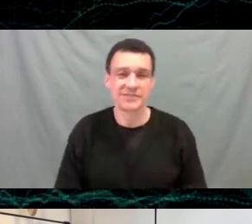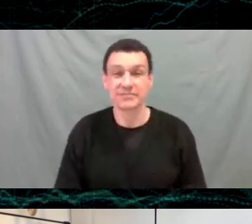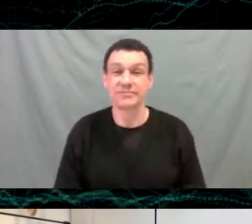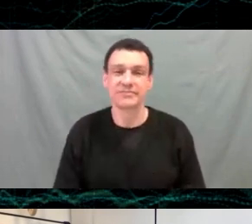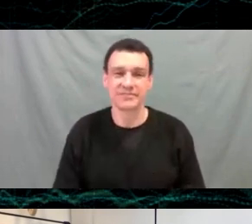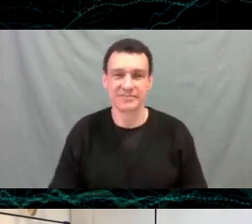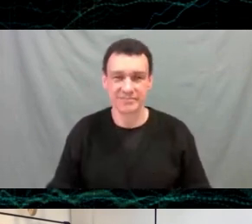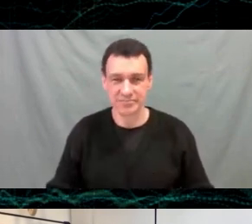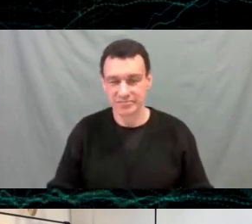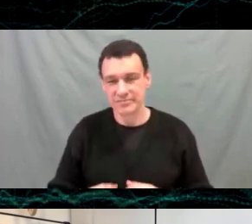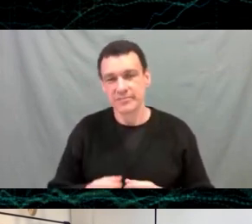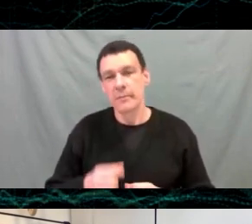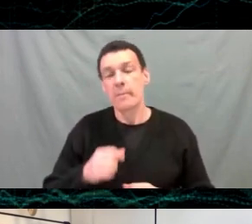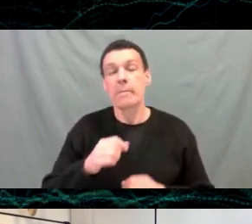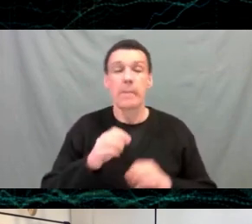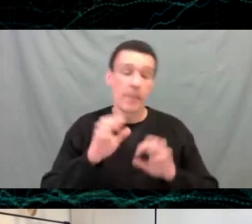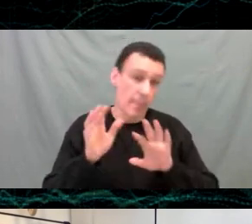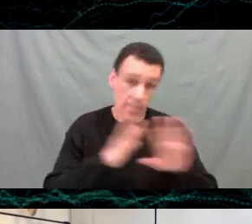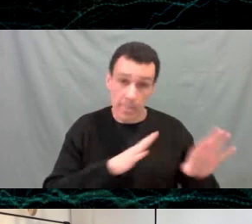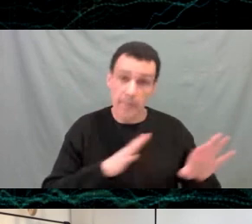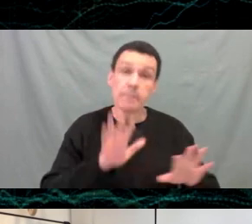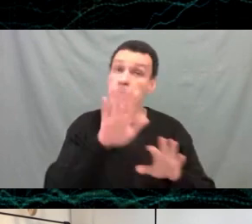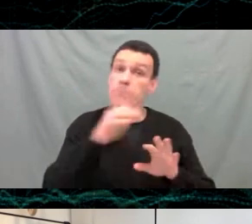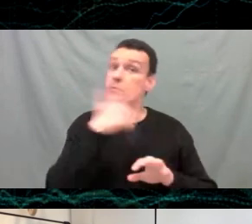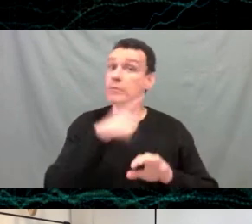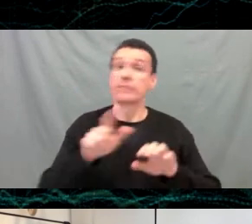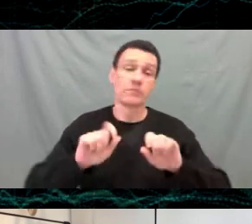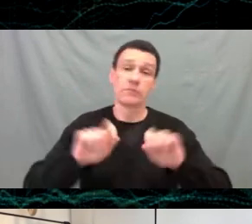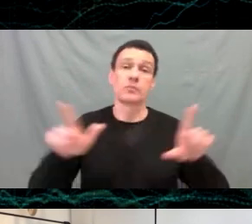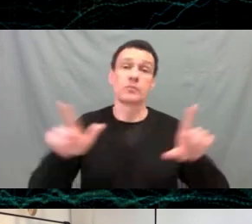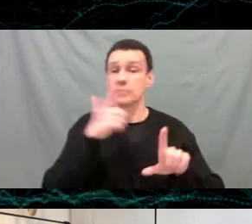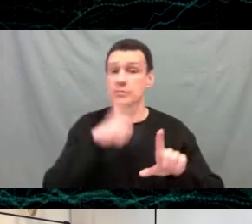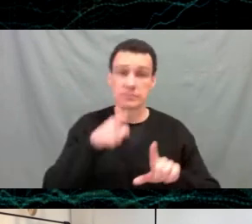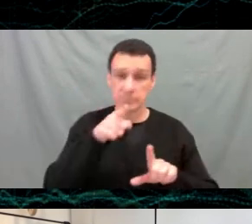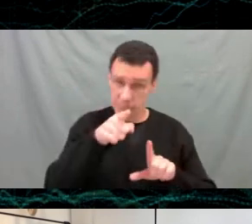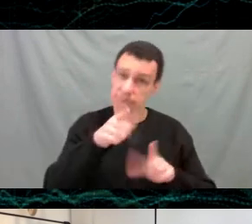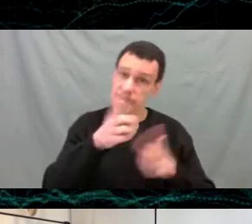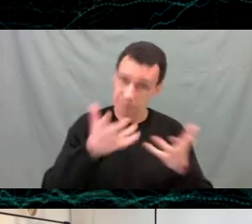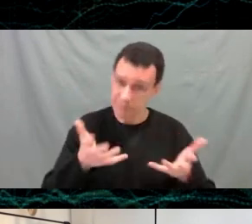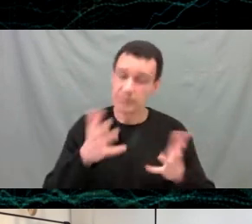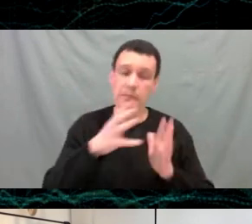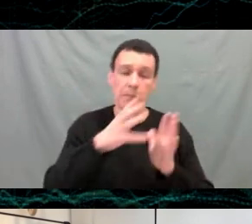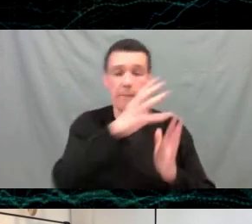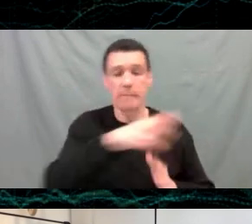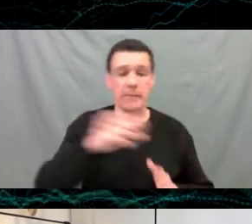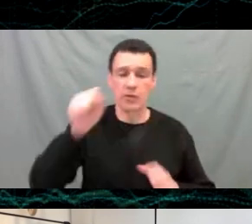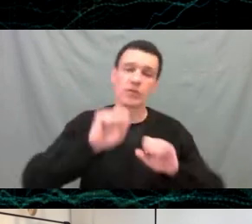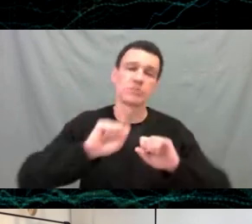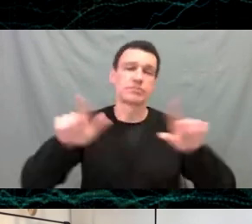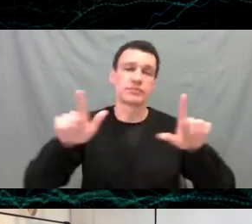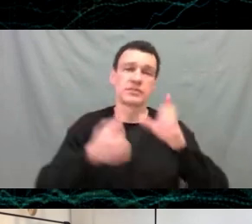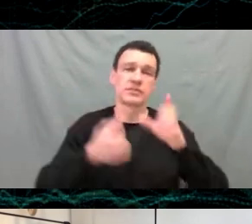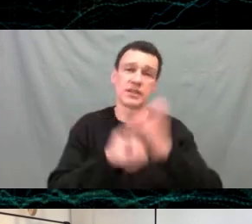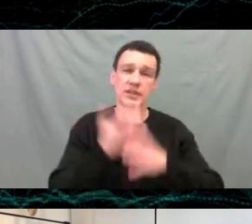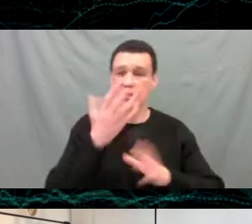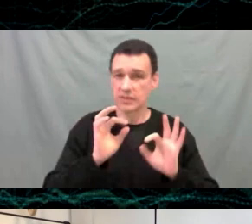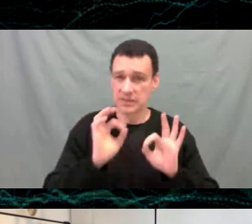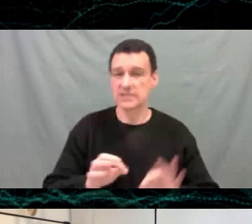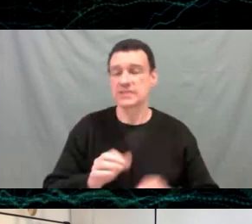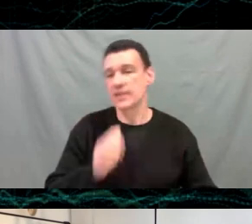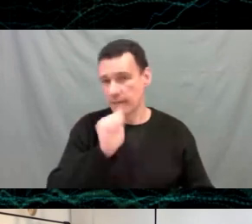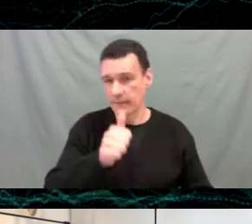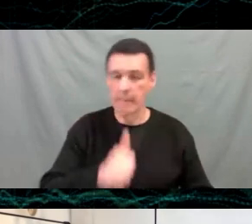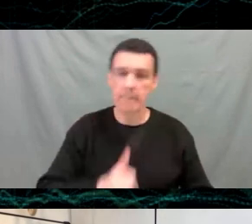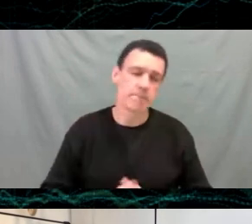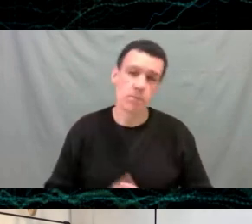em qual ambiente ele está. A gente fez o deploy da stack de dev. Então, é isso. Bem, eu acho que eu estou no tempo